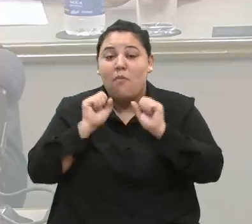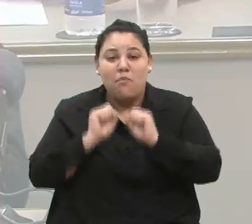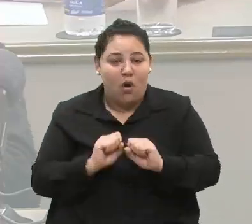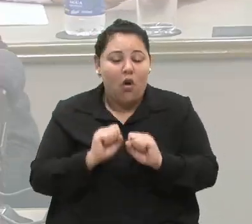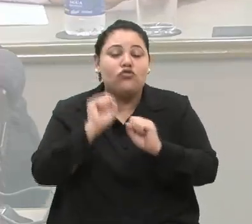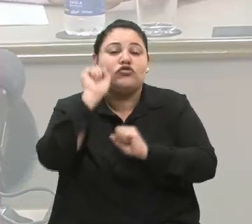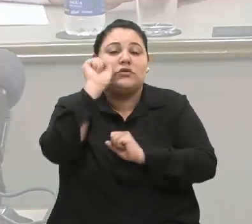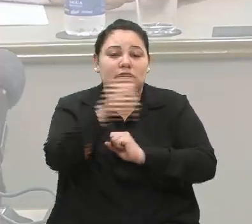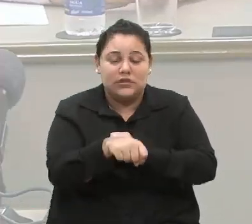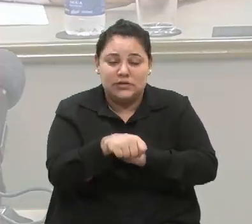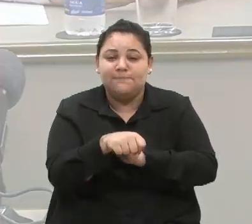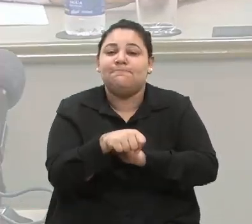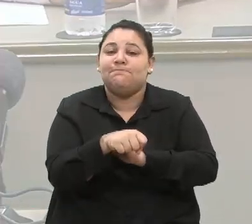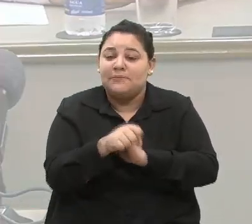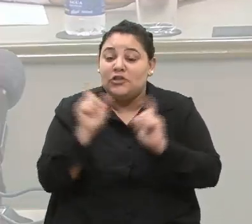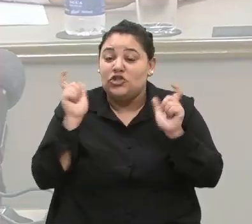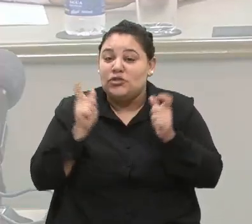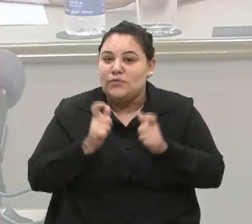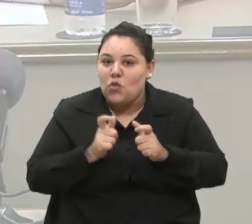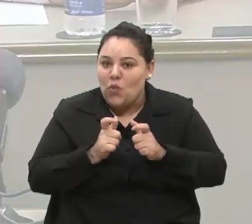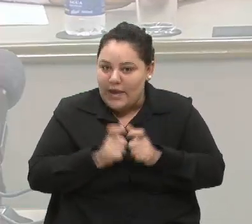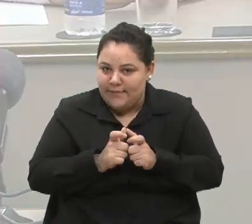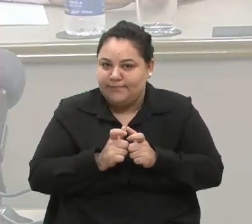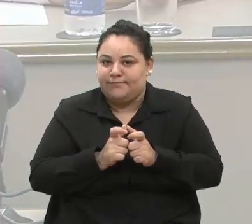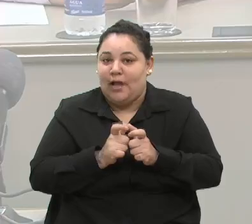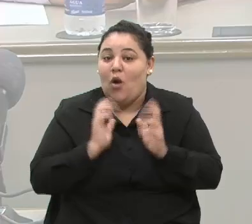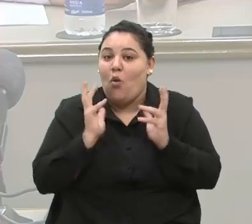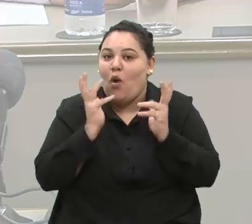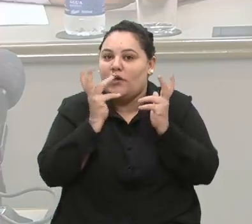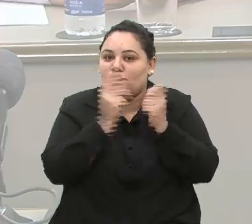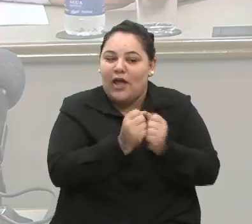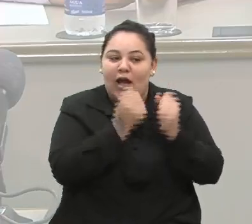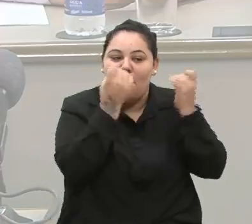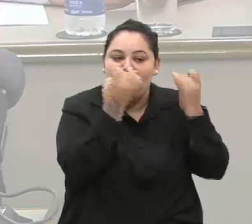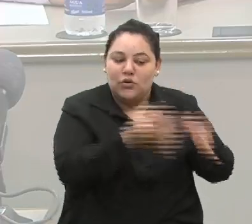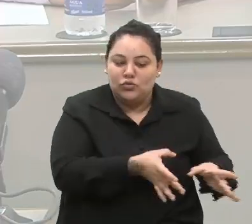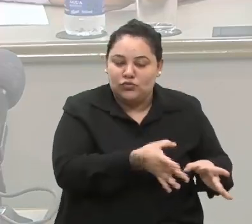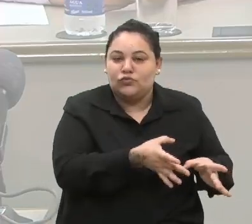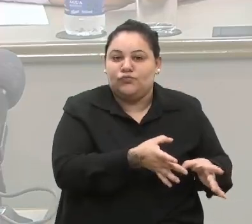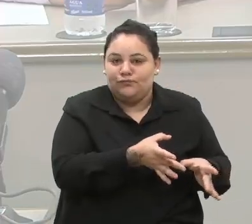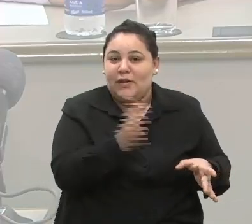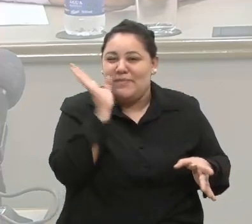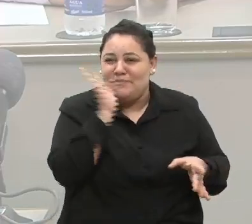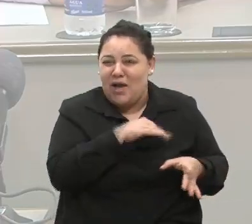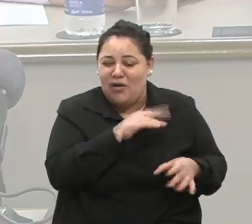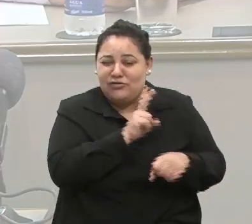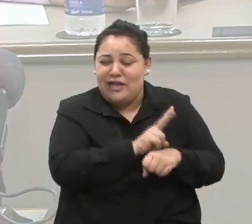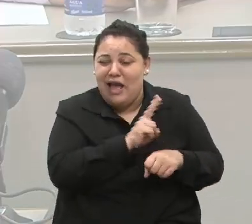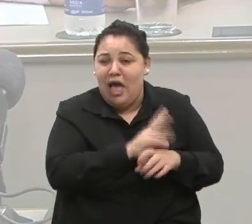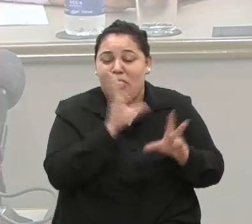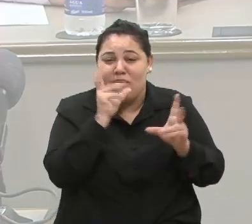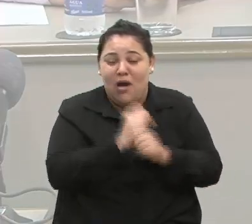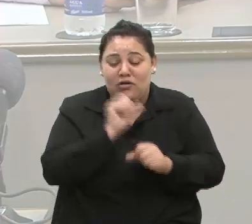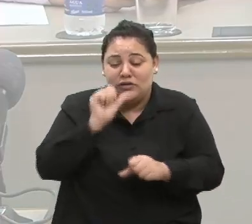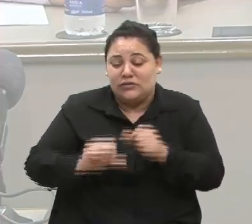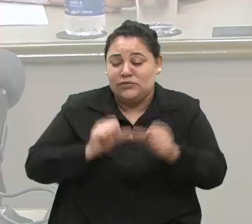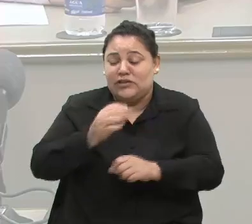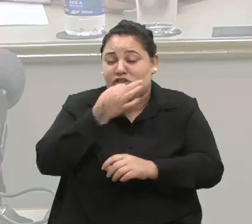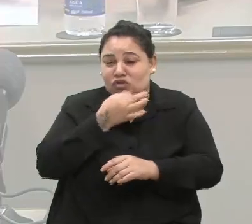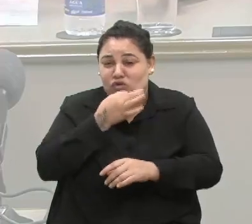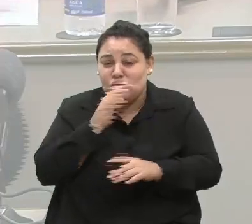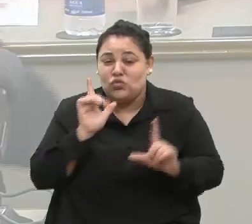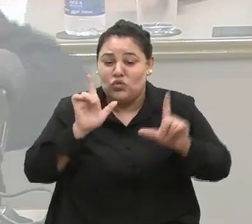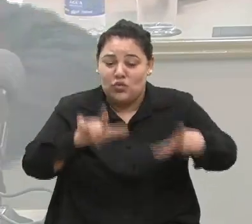os casos de abandono e maus tratos aos animais, tornando a cidade de Caxias do Sul um lugar cada vez mais seguro